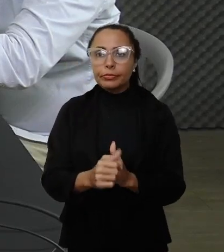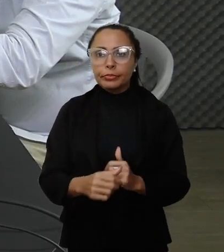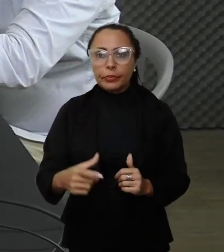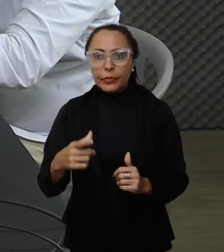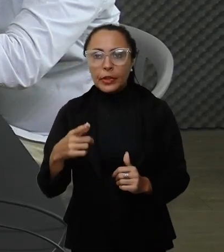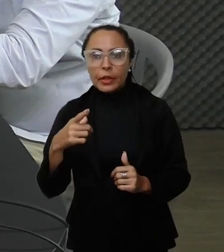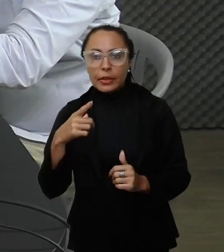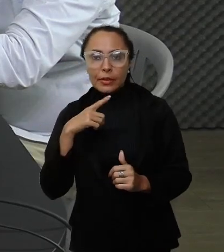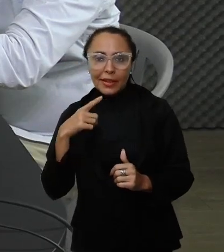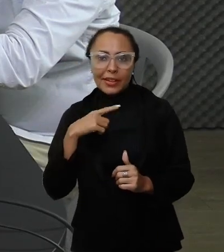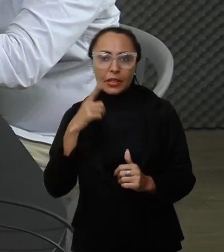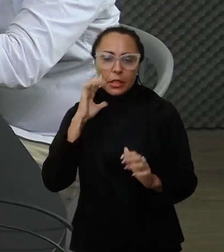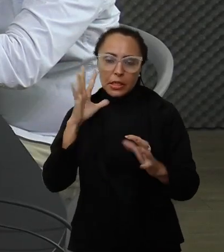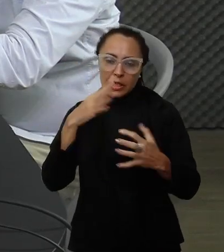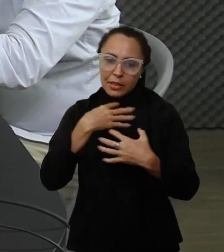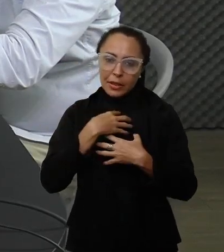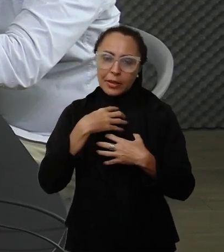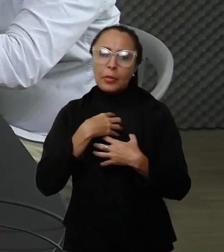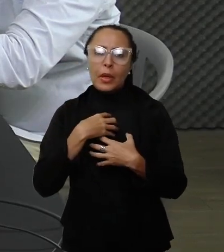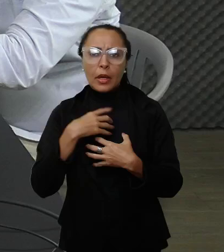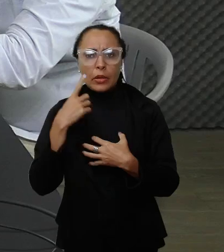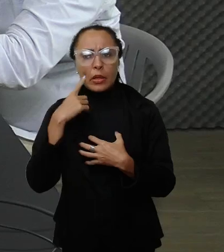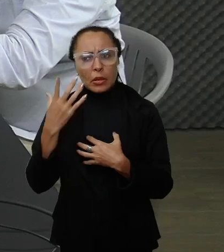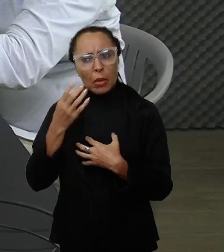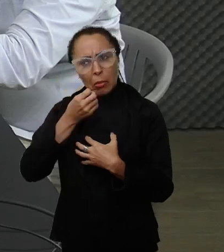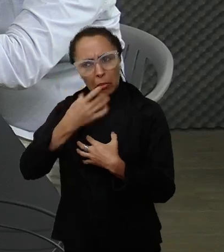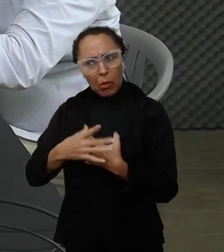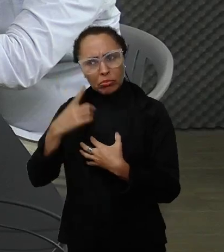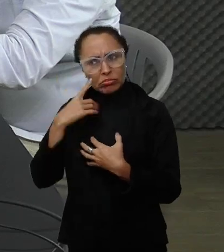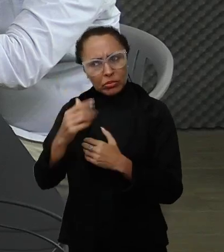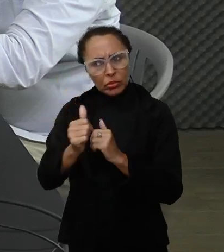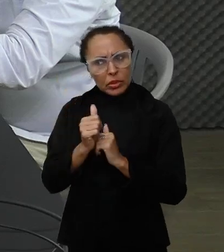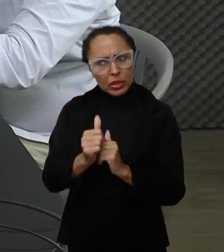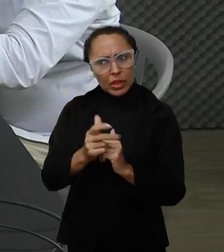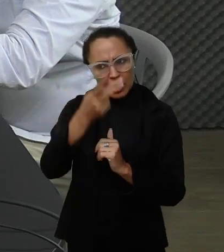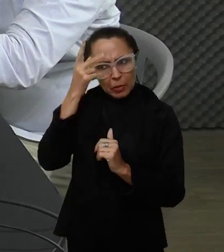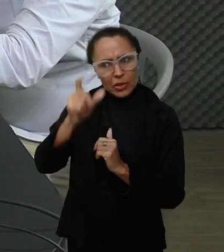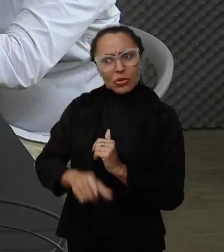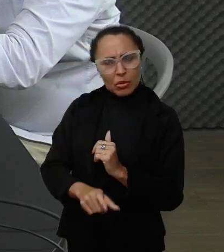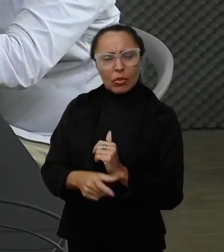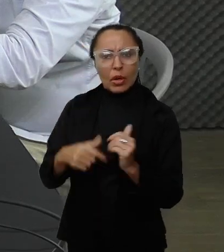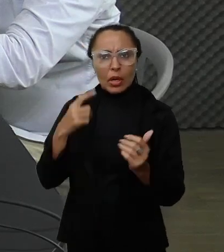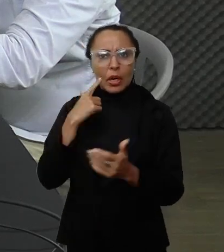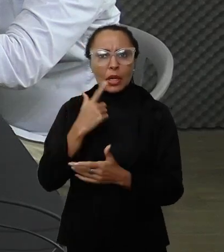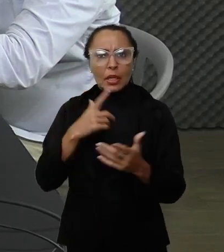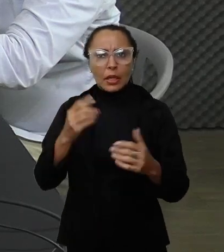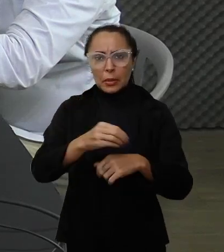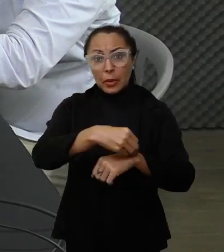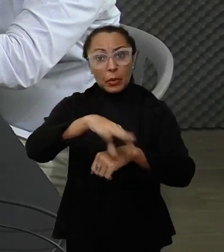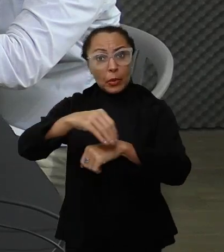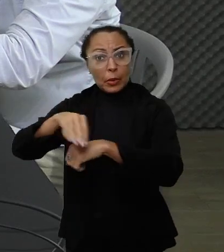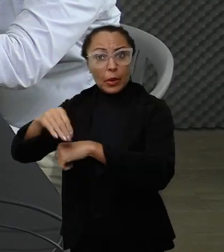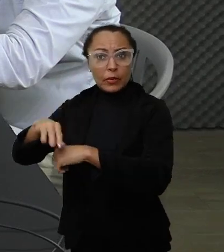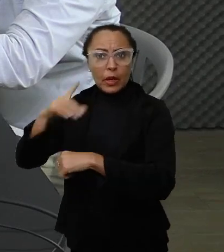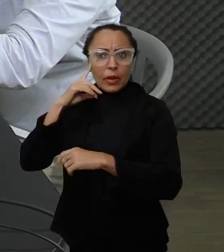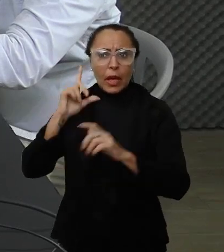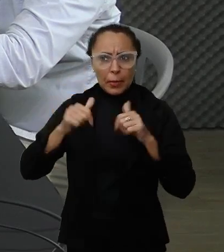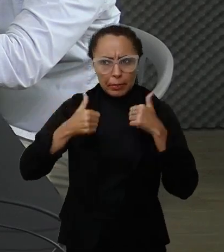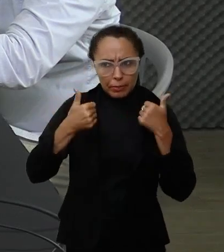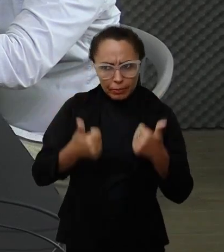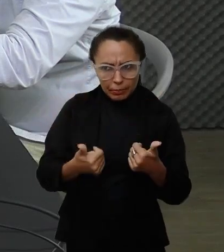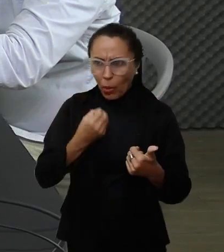feeling, né? Ter esse sentimento de será que vale a pena eu seguir essa pessoa? Será que o que essa pessoa repassa, publica, é